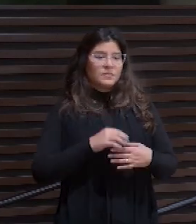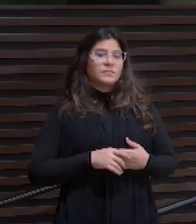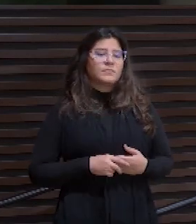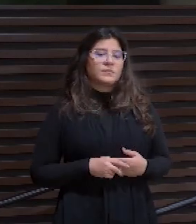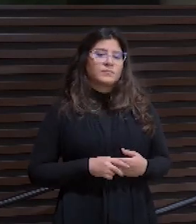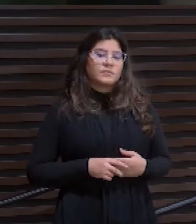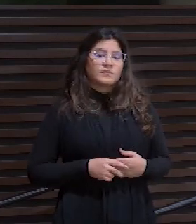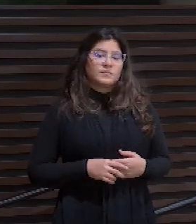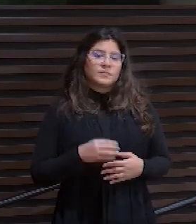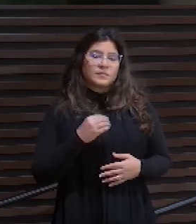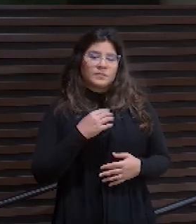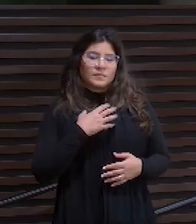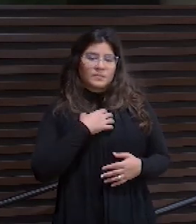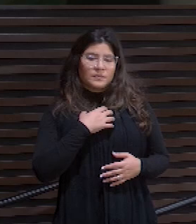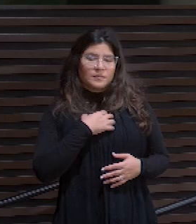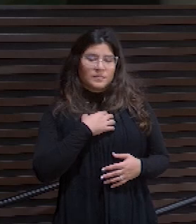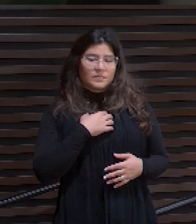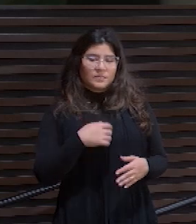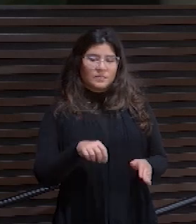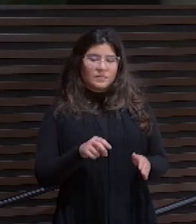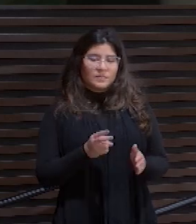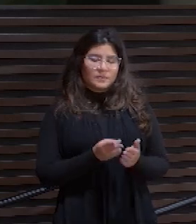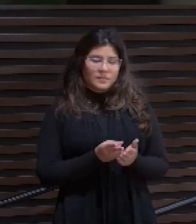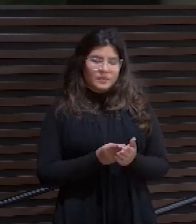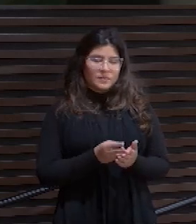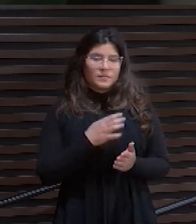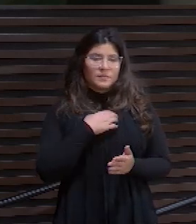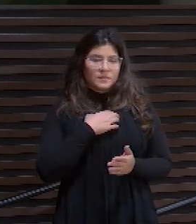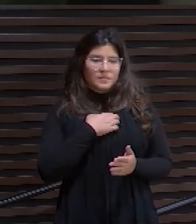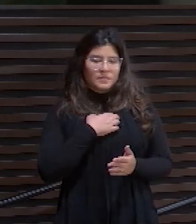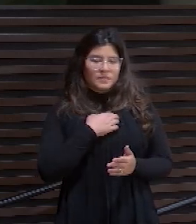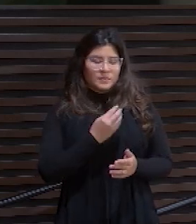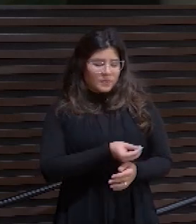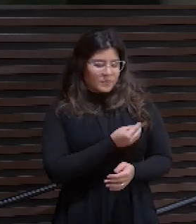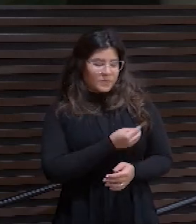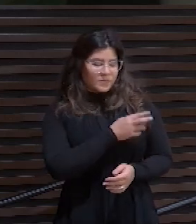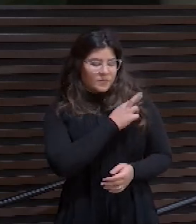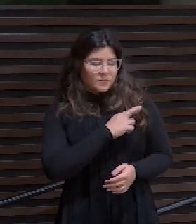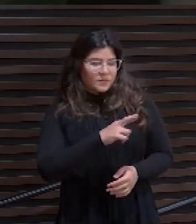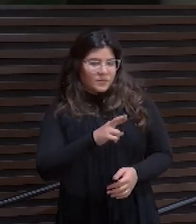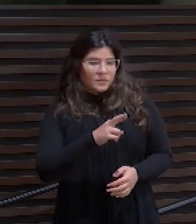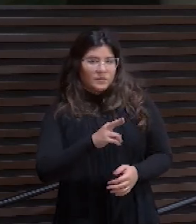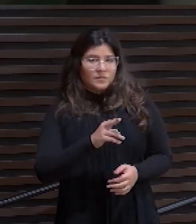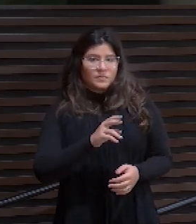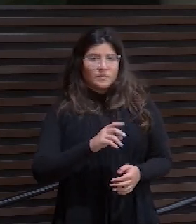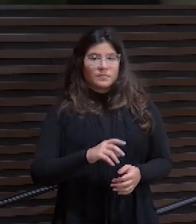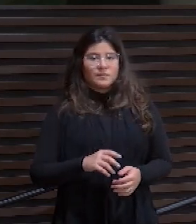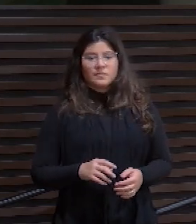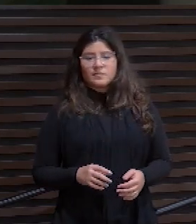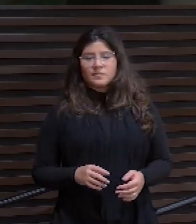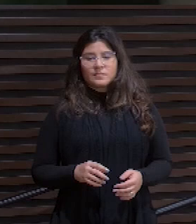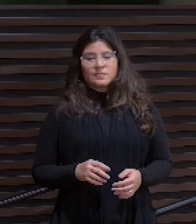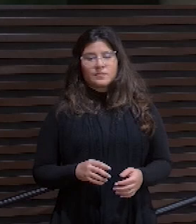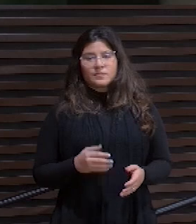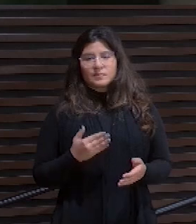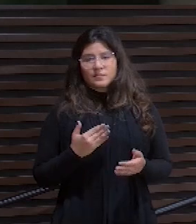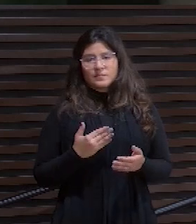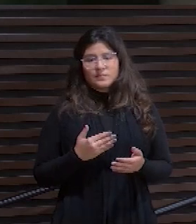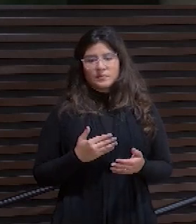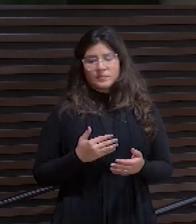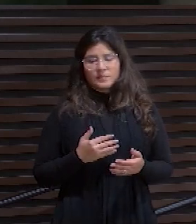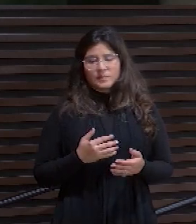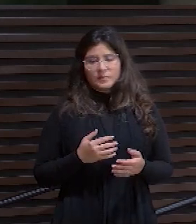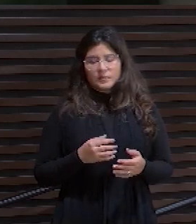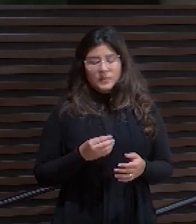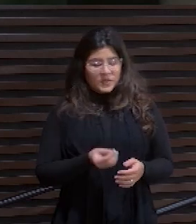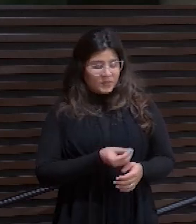Então, da mesma forma que uma vida legalista e uma vida religiosa não se encaixa na nova vida em Cristo, uma vida de libertinagem